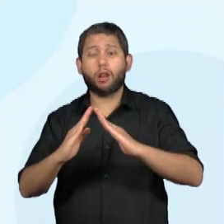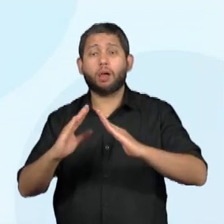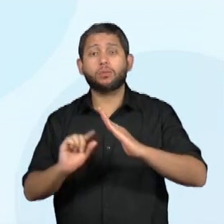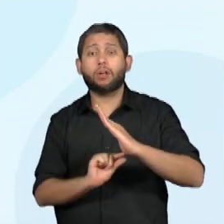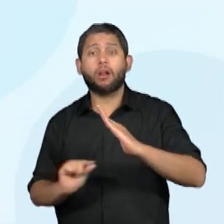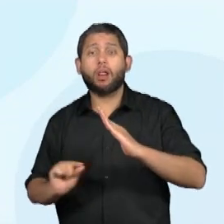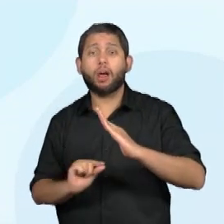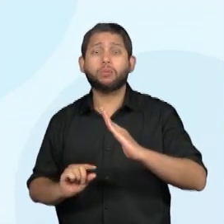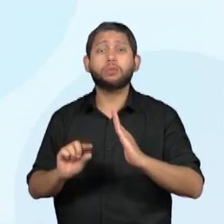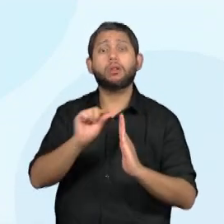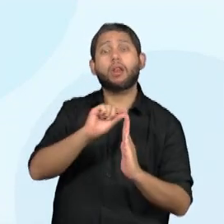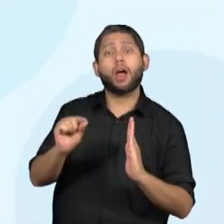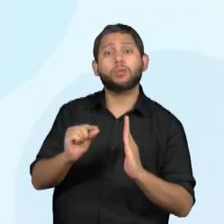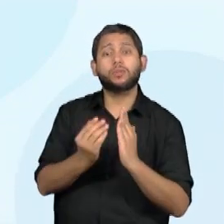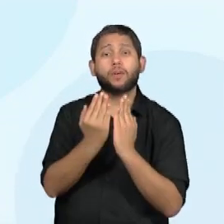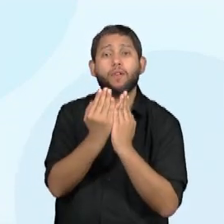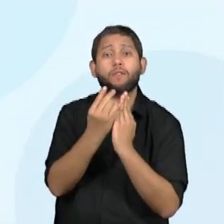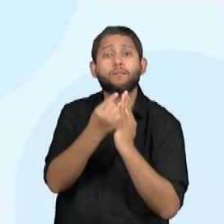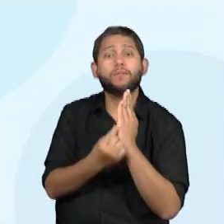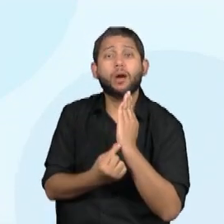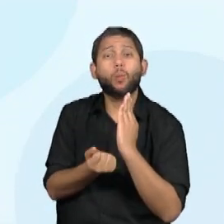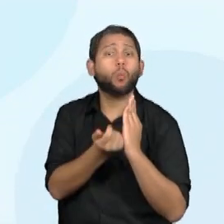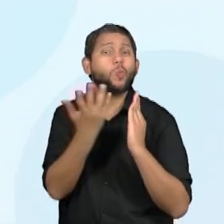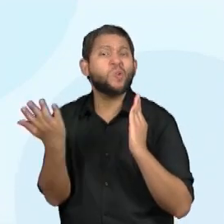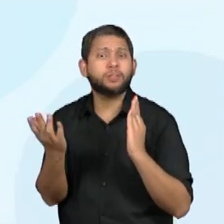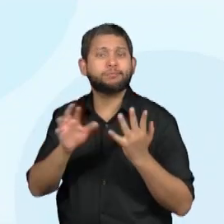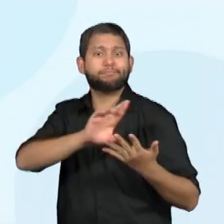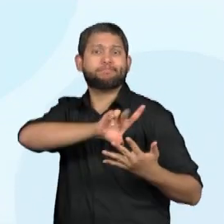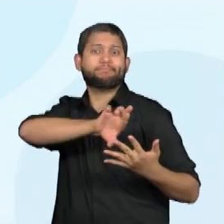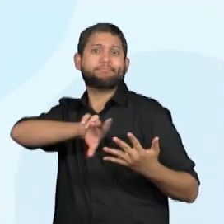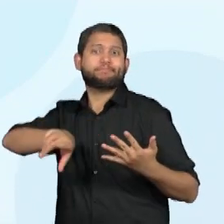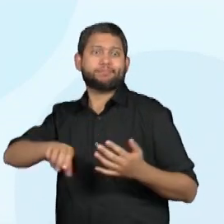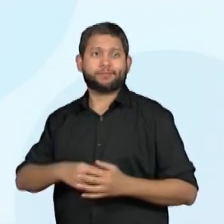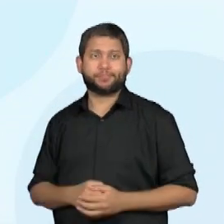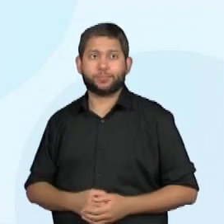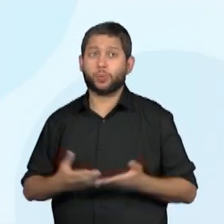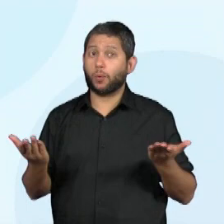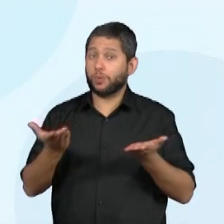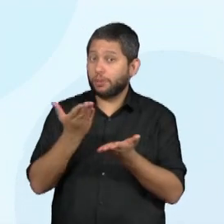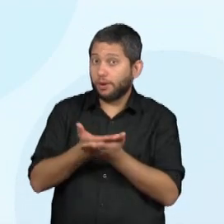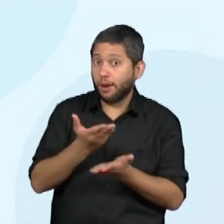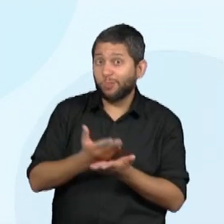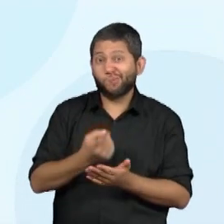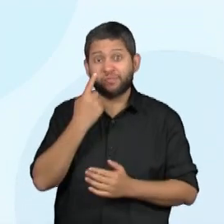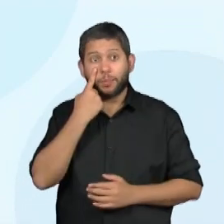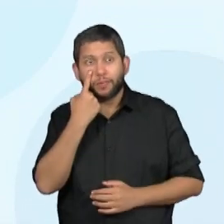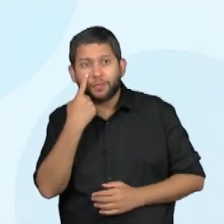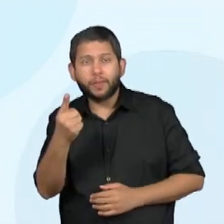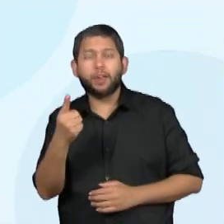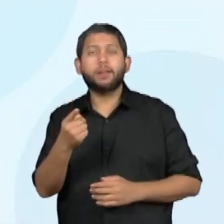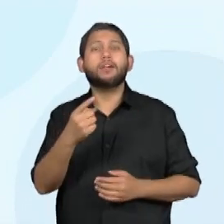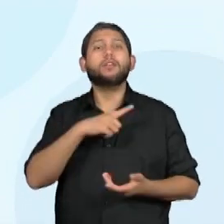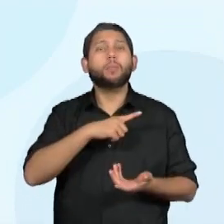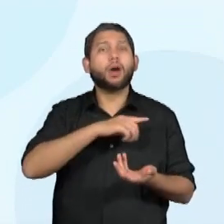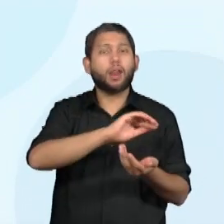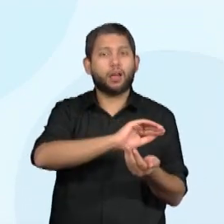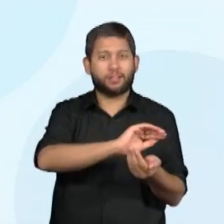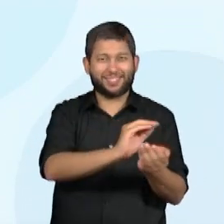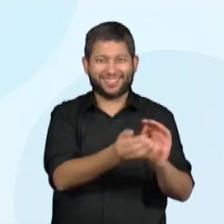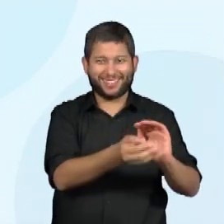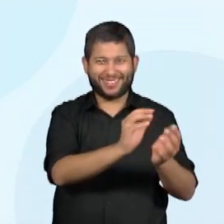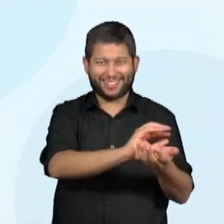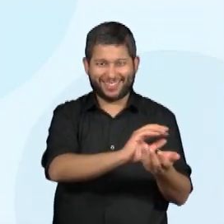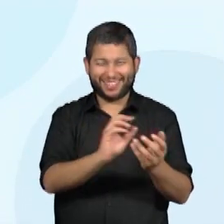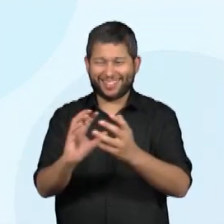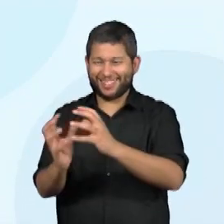e vértices. Nessa aula, nós vamos observar e comparar características de figuras geométricas